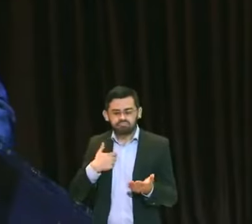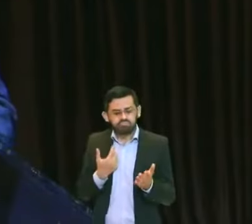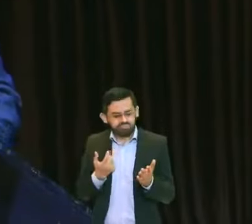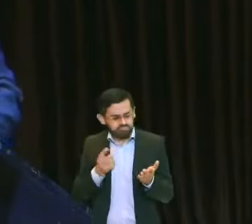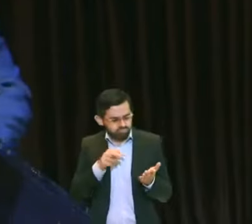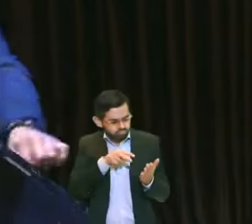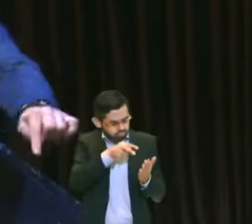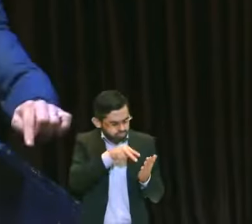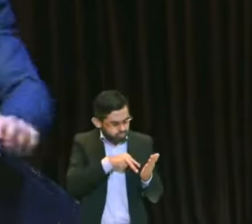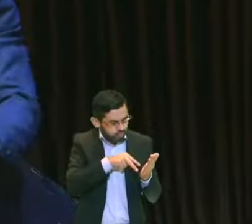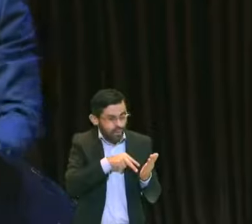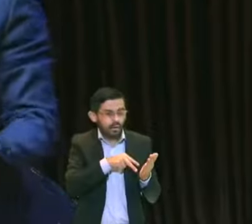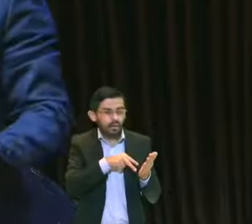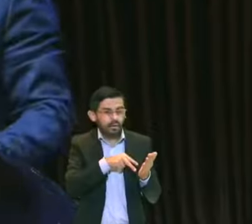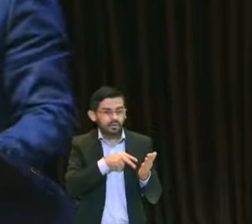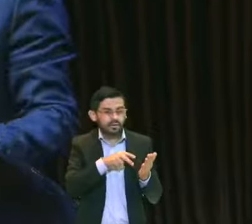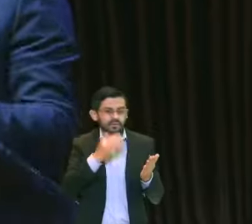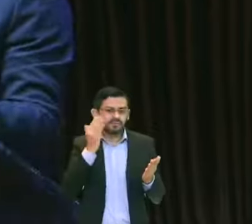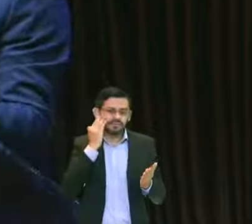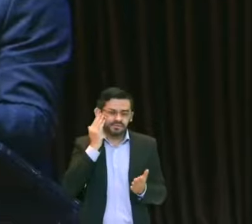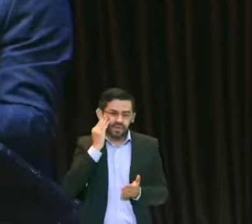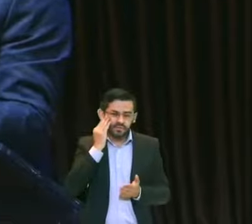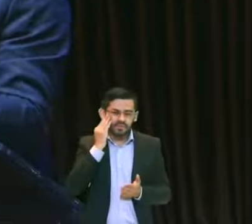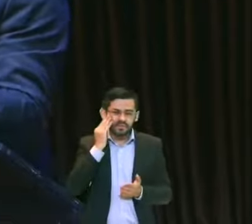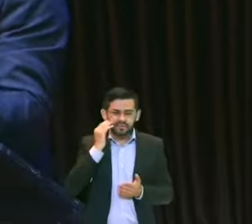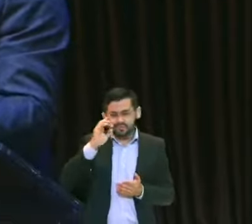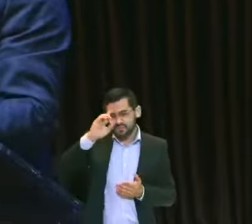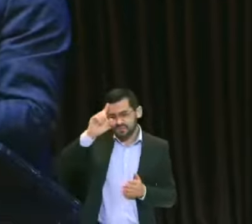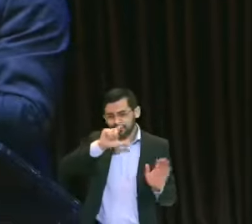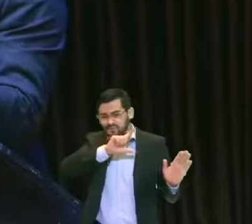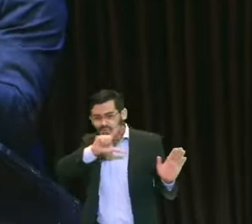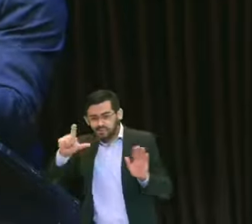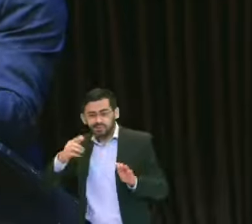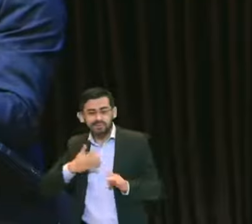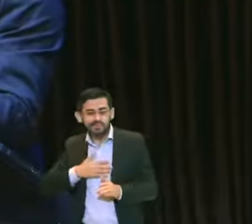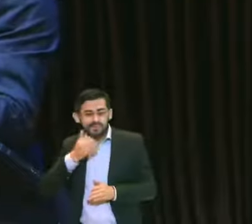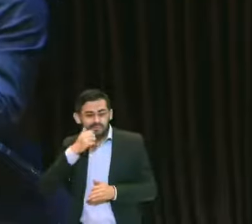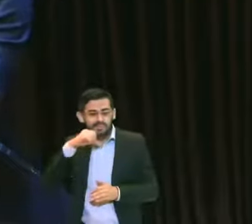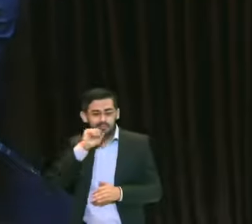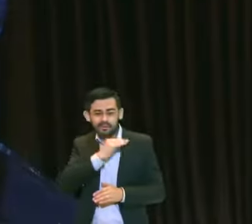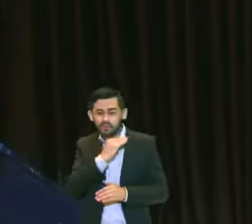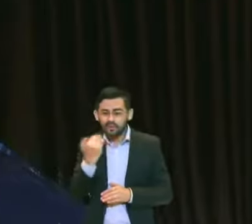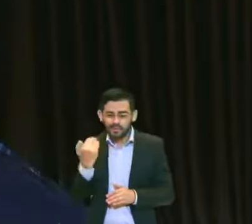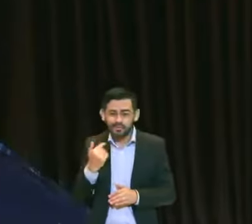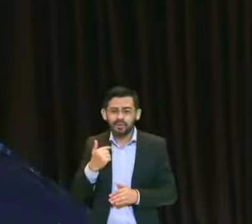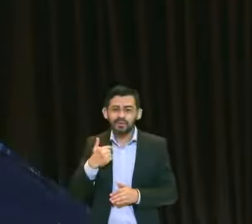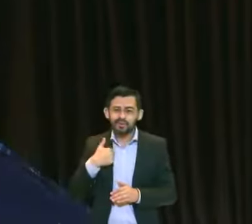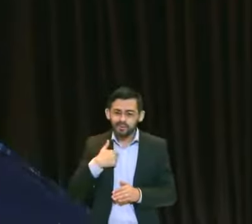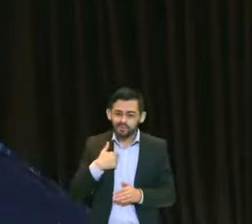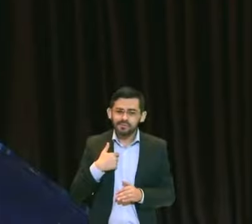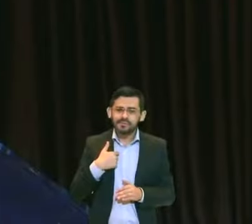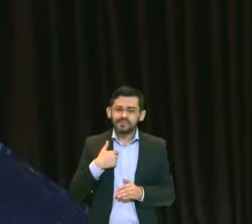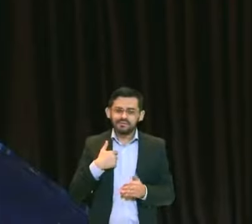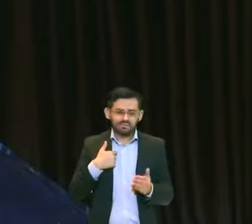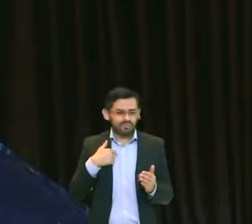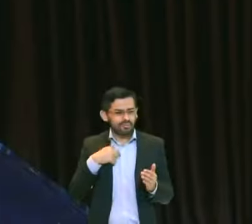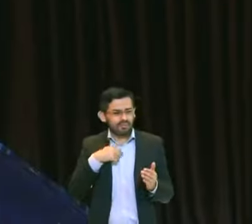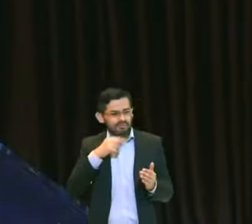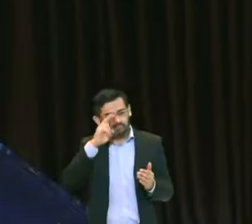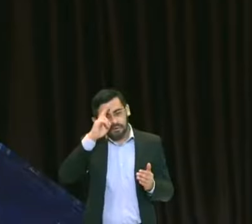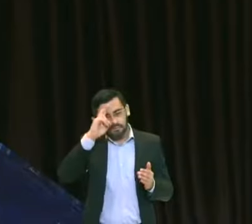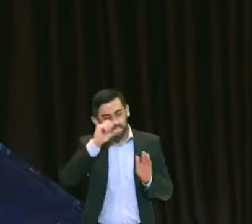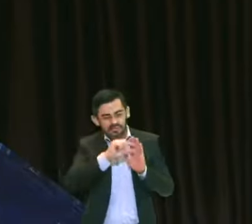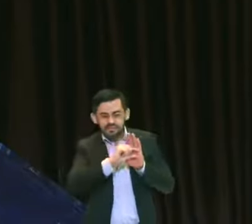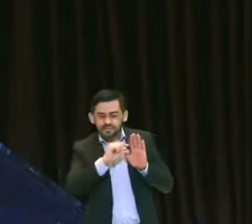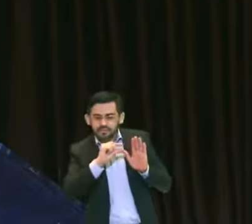estudar na semana da morte da minha mãe. Eu estudei esse versículo. É como se Ele já estivesse preparando. Enquanto eu tinha